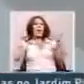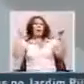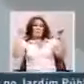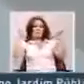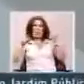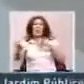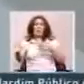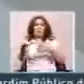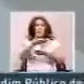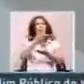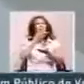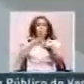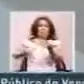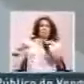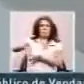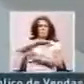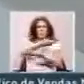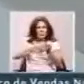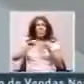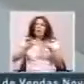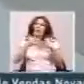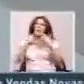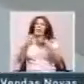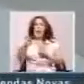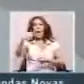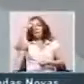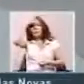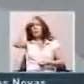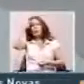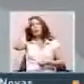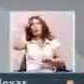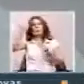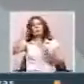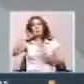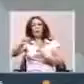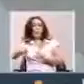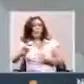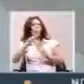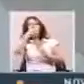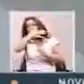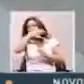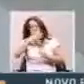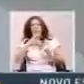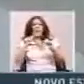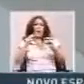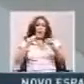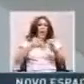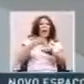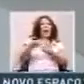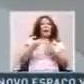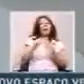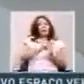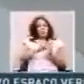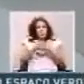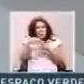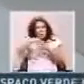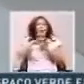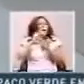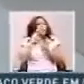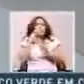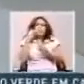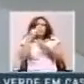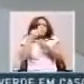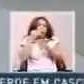entrosar as pessoas de proporcionar momentos interessantes, momentos de convívio, e nesse sentido ela é uma